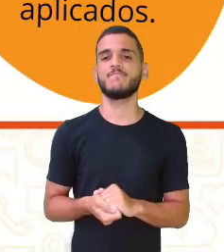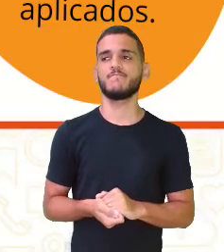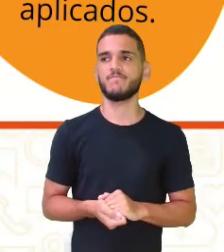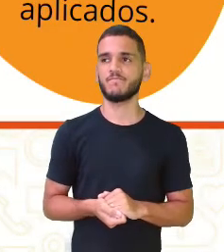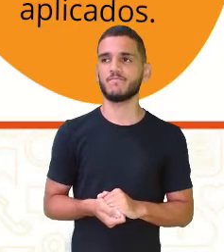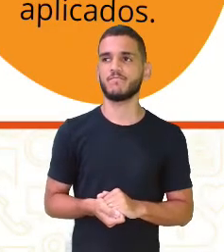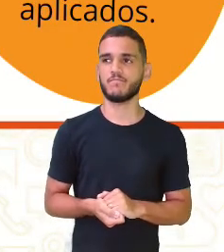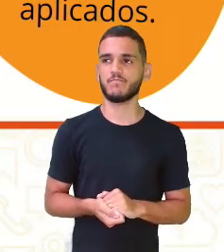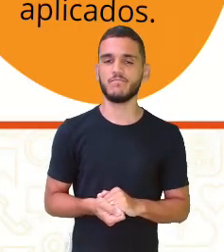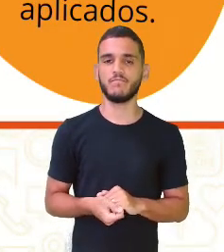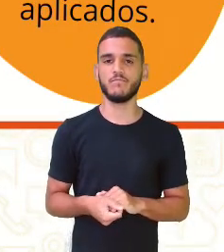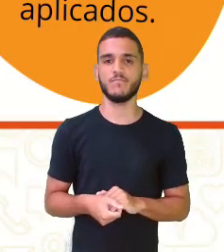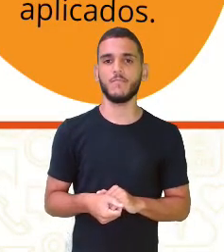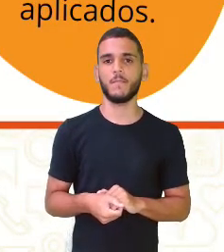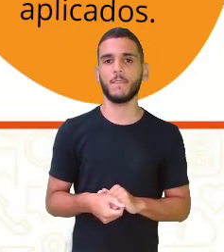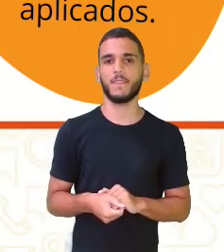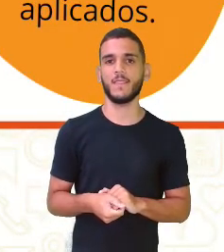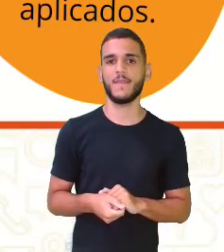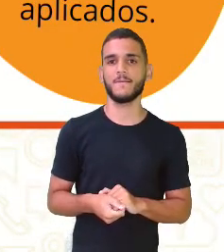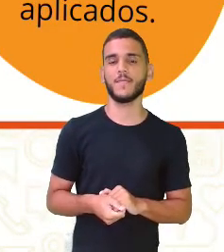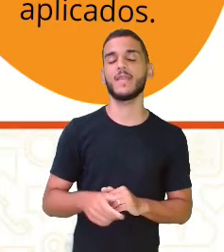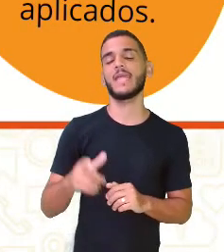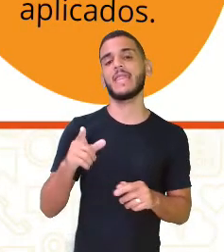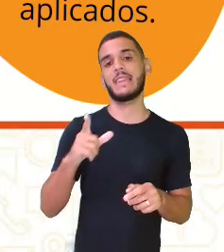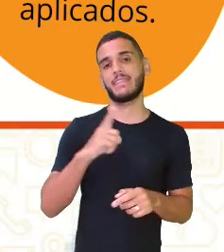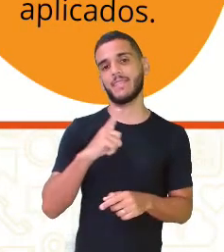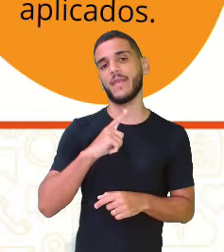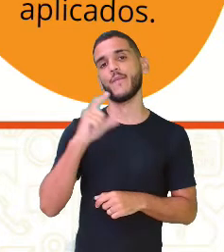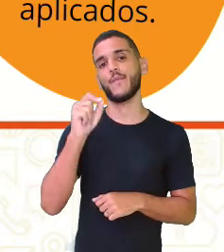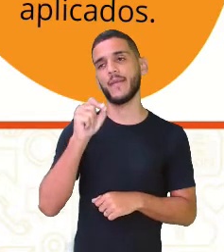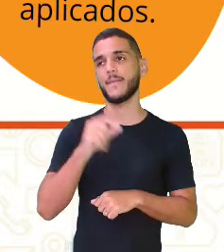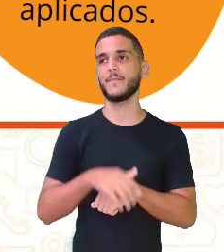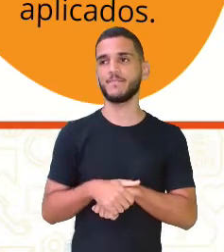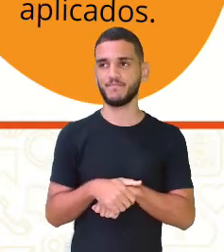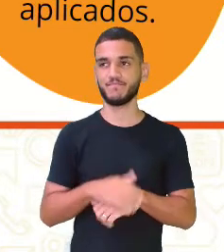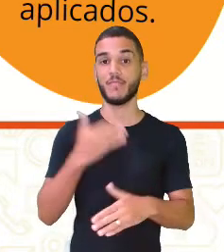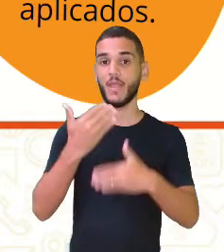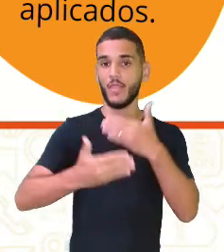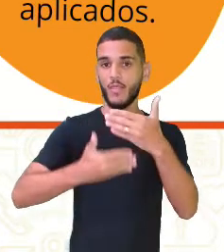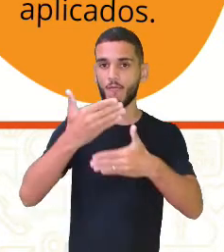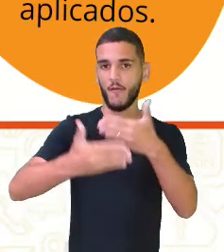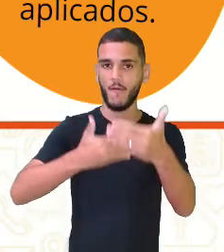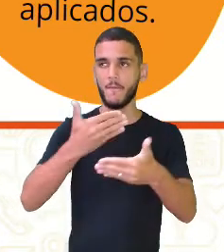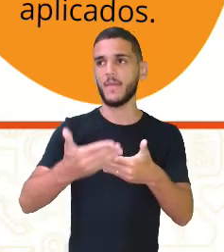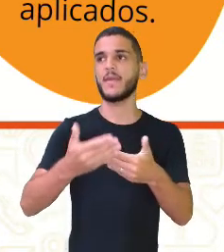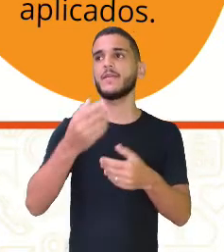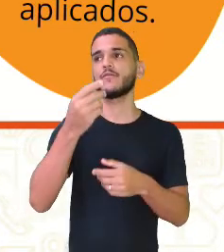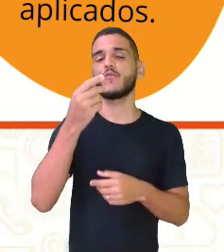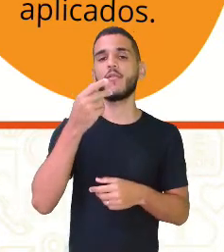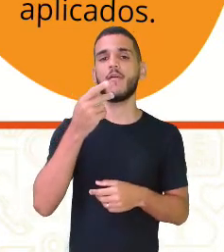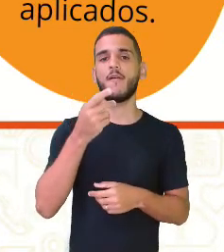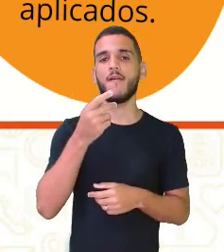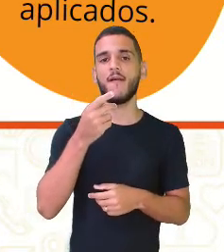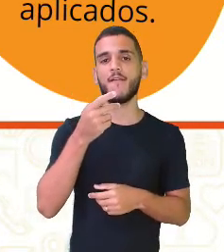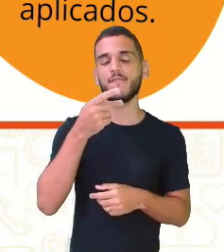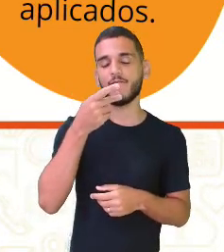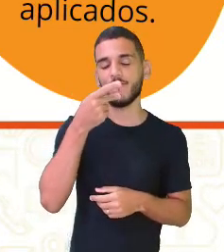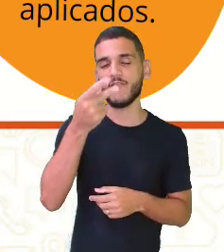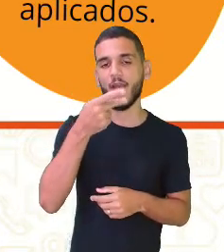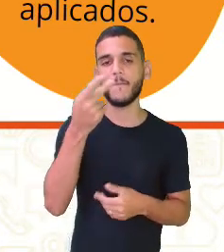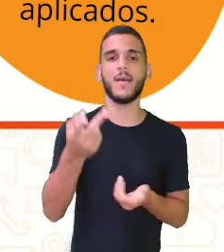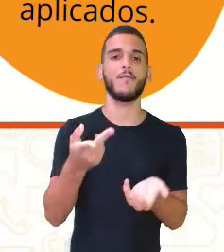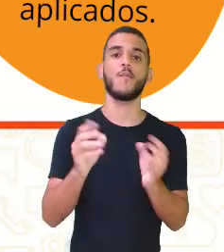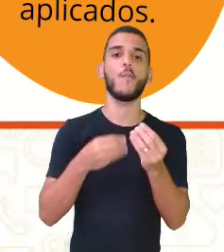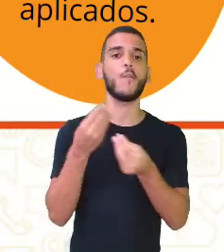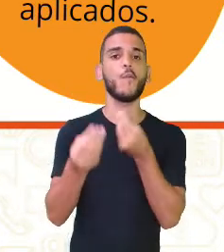Então, a gente tem o desenvolvimento verbal, que é indispensável, e que quando a gente propõe atividades relacionadas a esse momento,